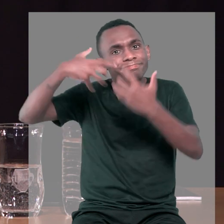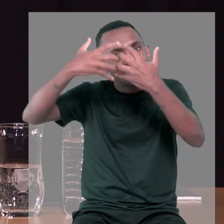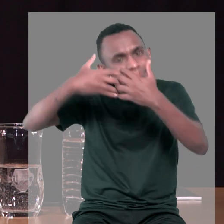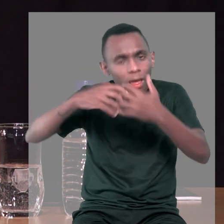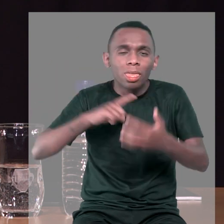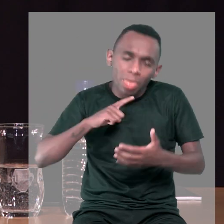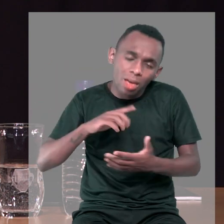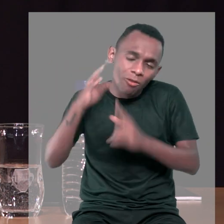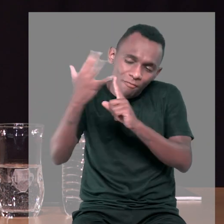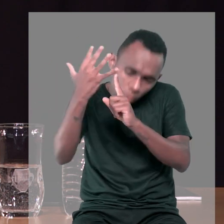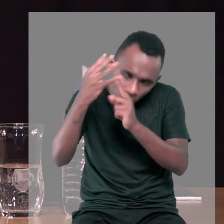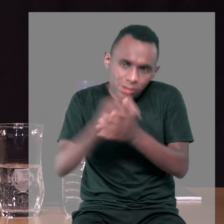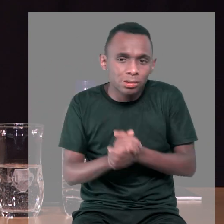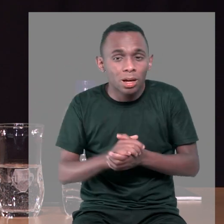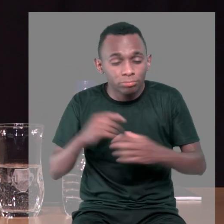A